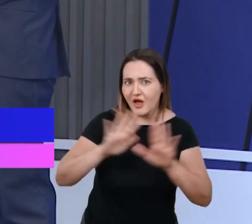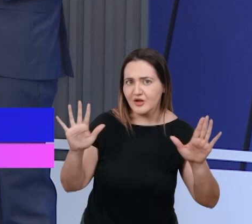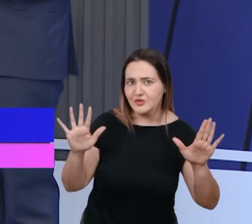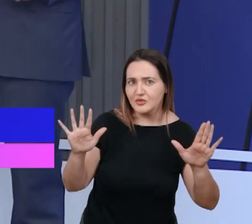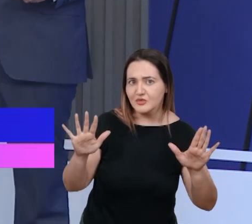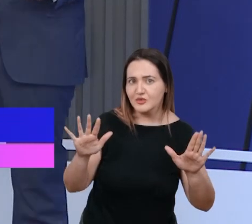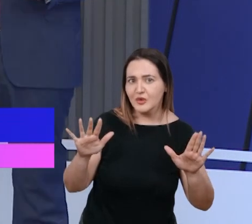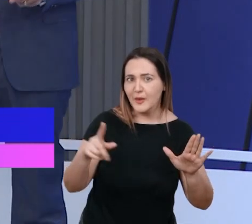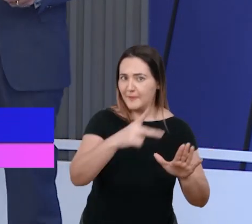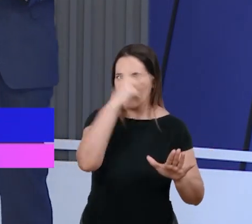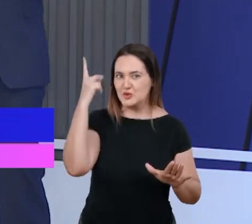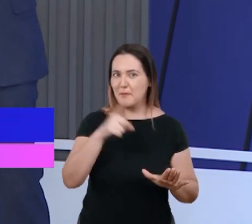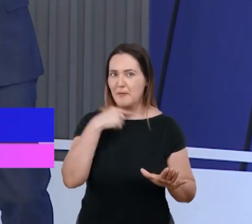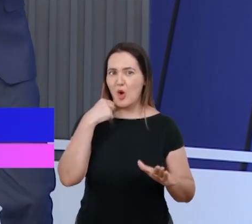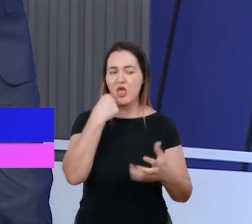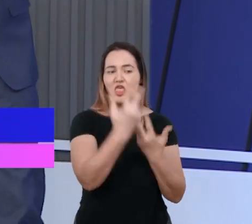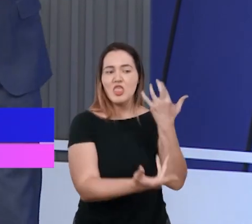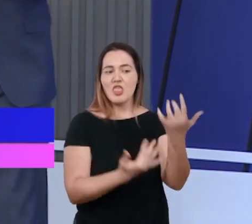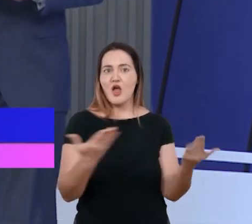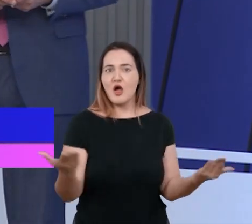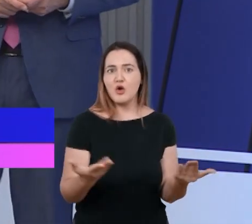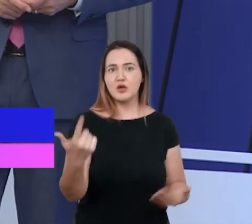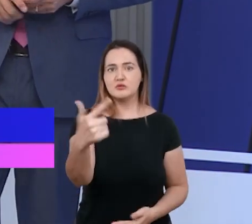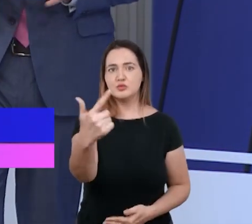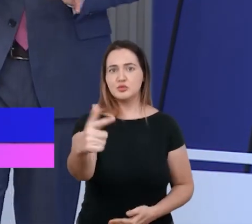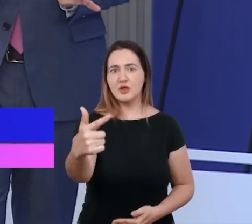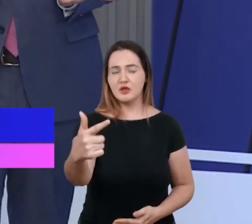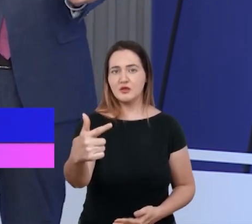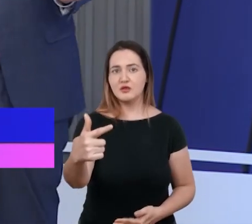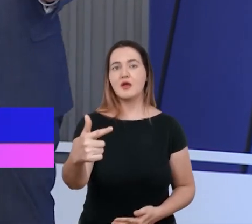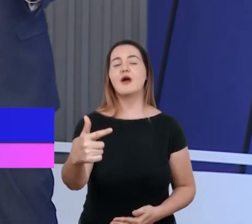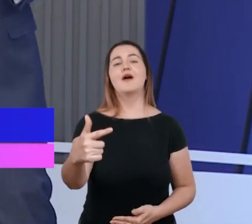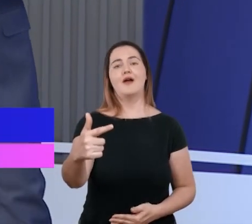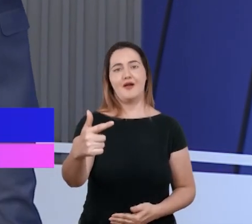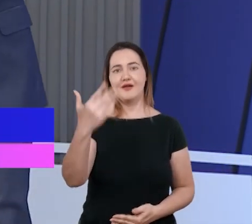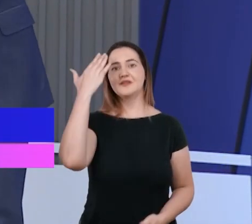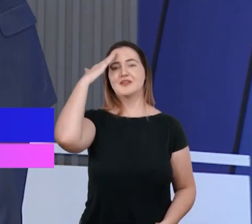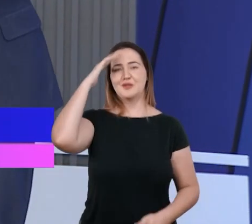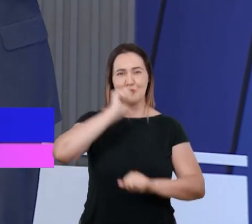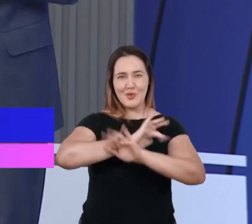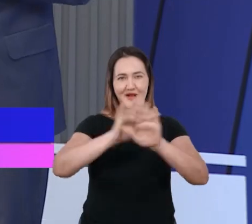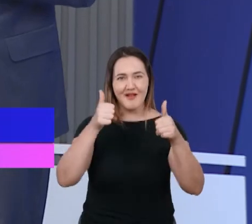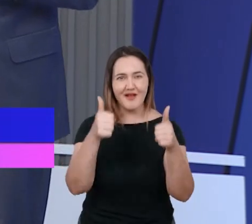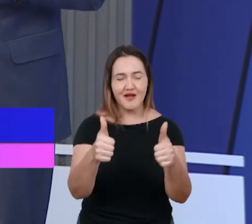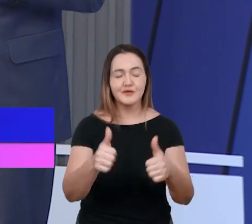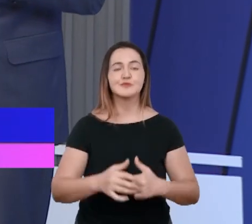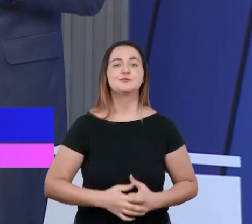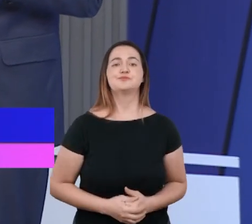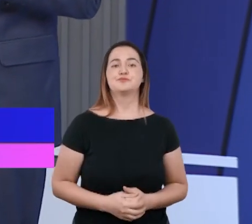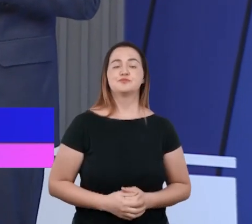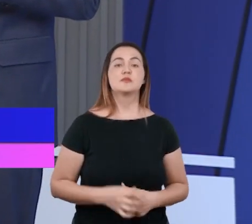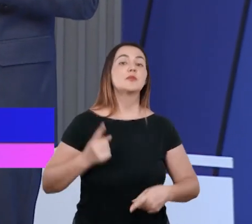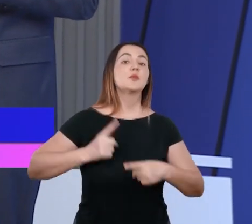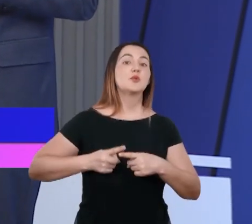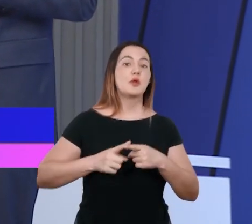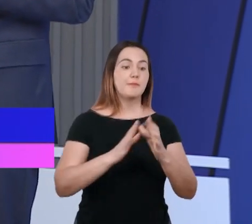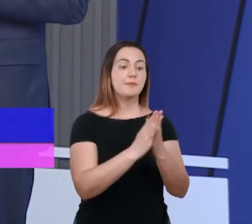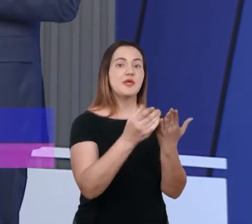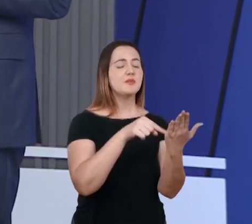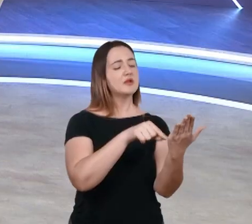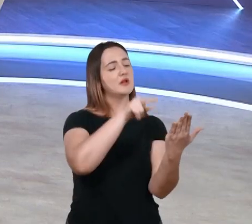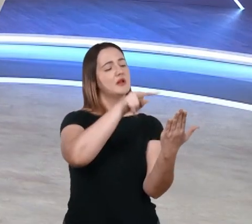para todos nós. E se você tinha um conceito equivocado do inferno, agora você já começou a desmistificar esse conceito